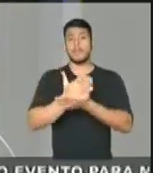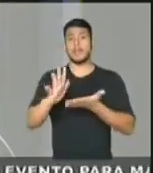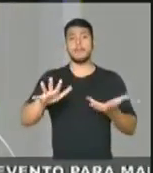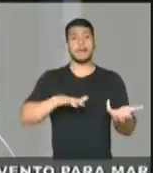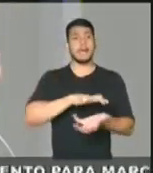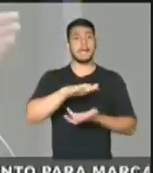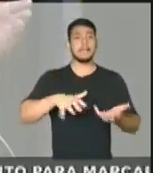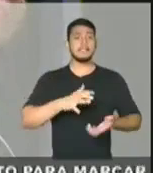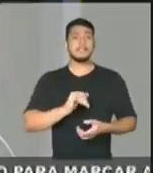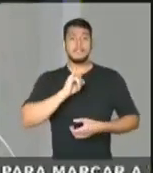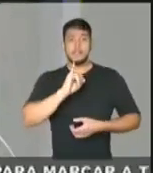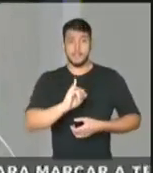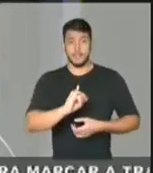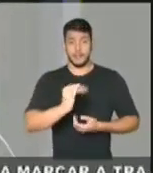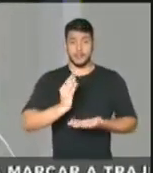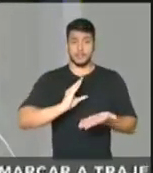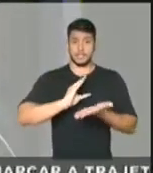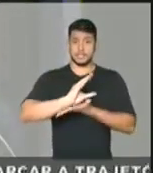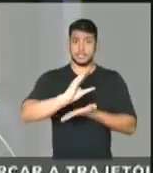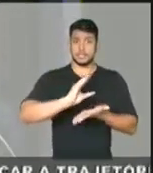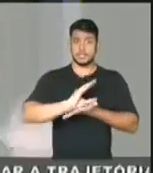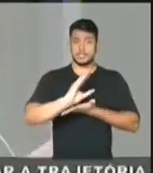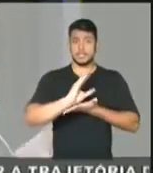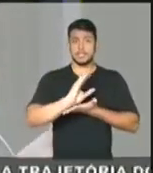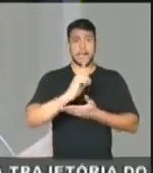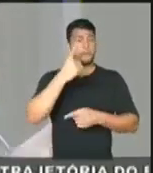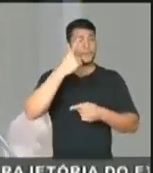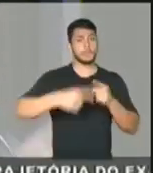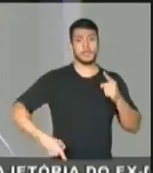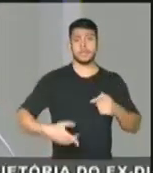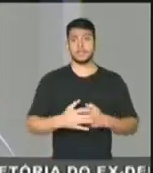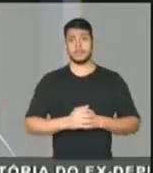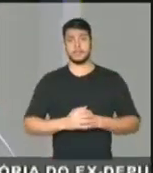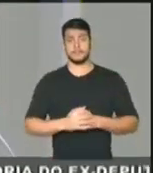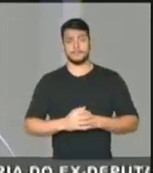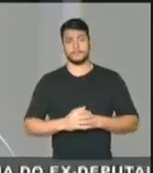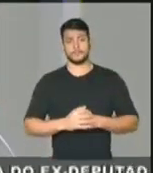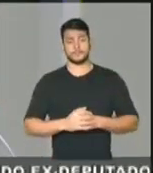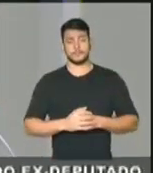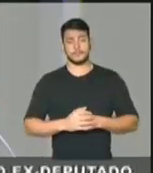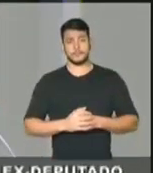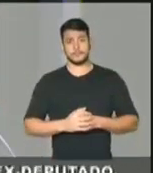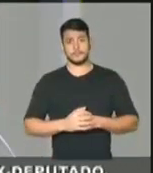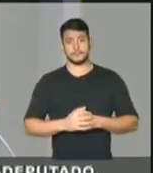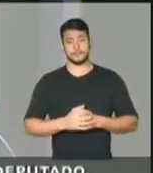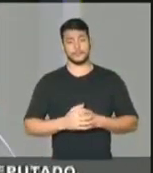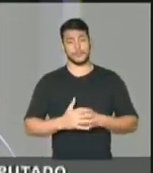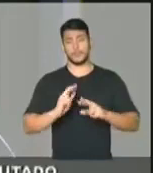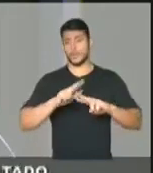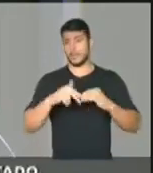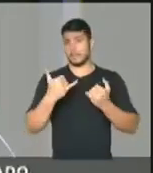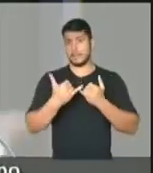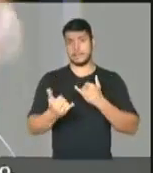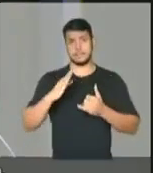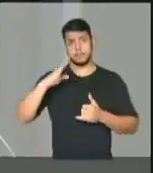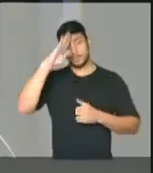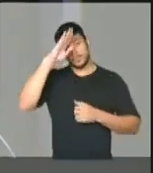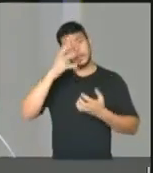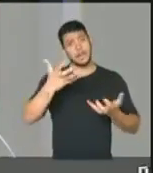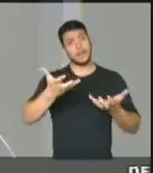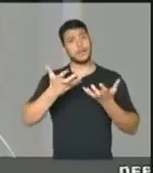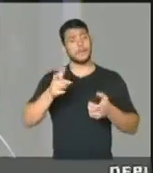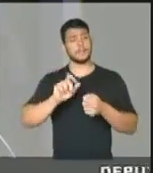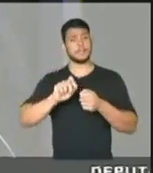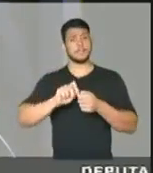grave como essa se os investimentos forem proibidos, como na prática Bolsonaro e seu governo fazem. É